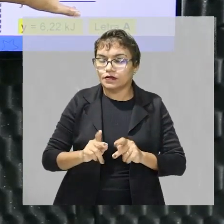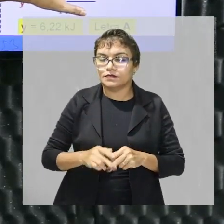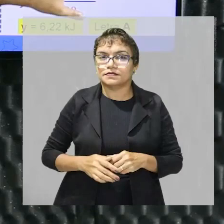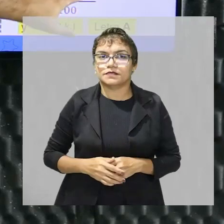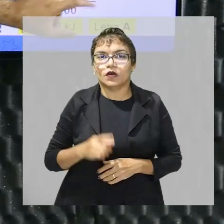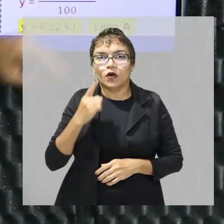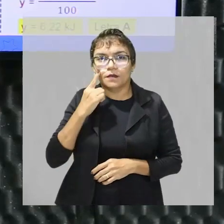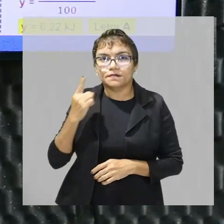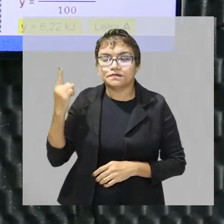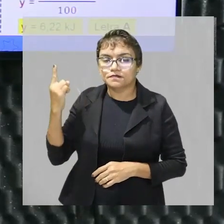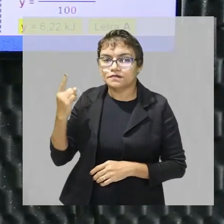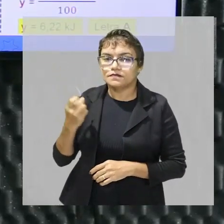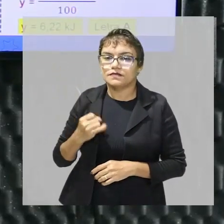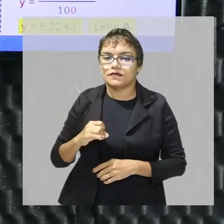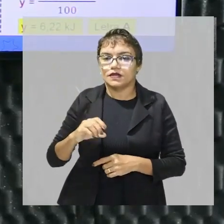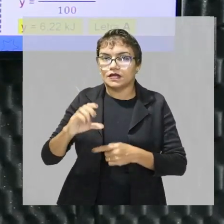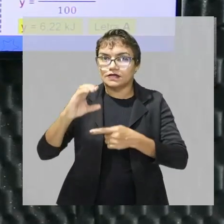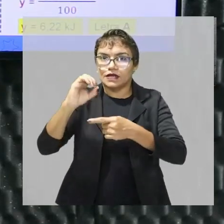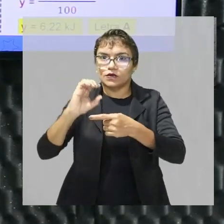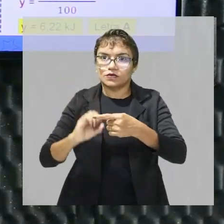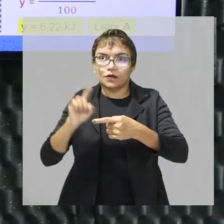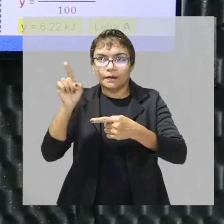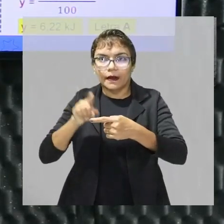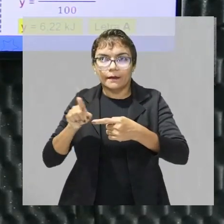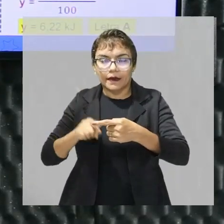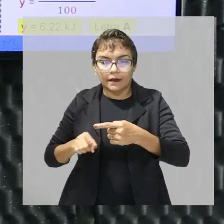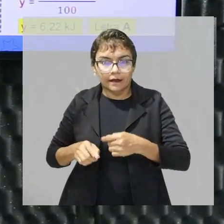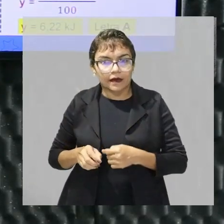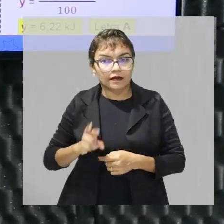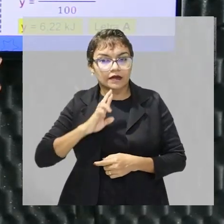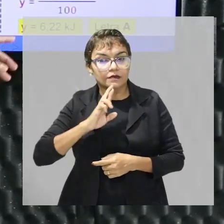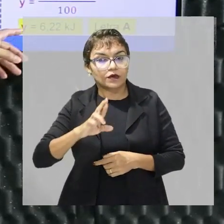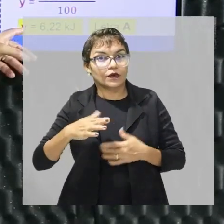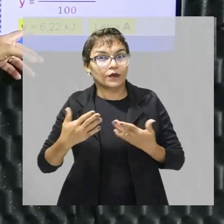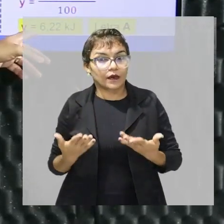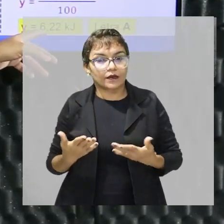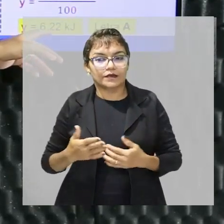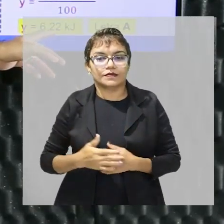ó, cortar os zeros. Qual vai ser o resultado?